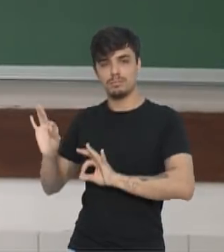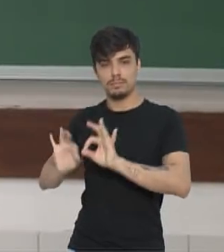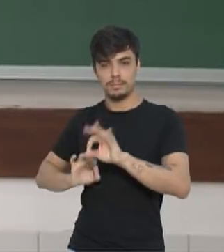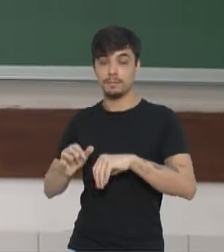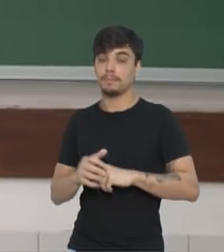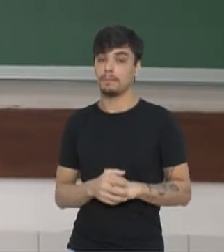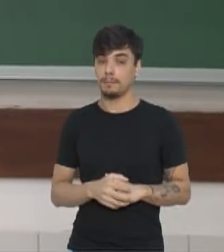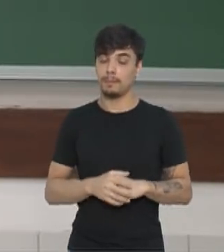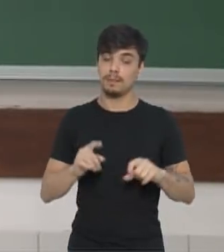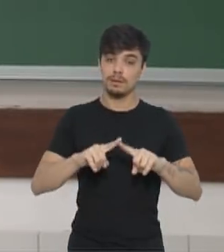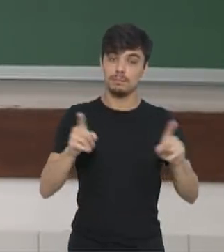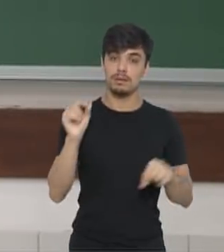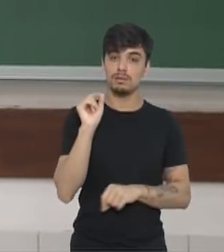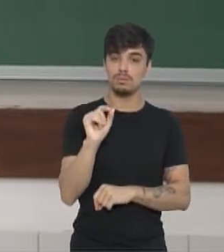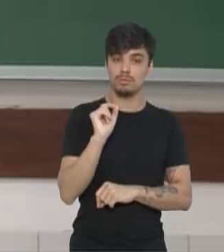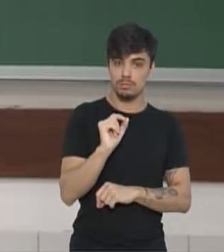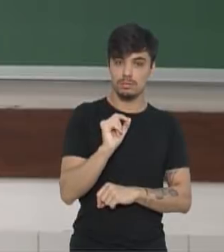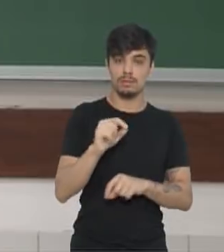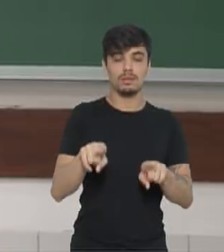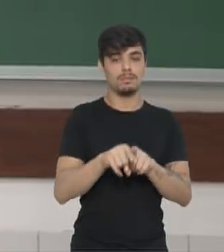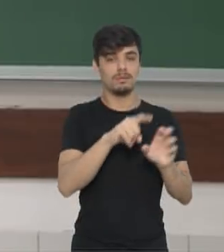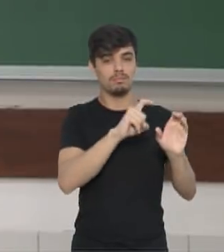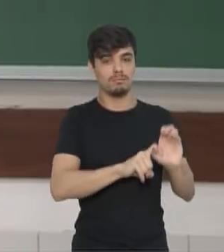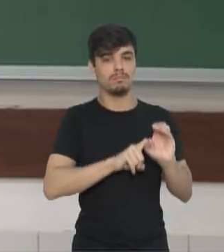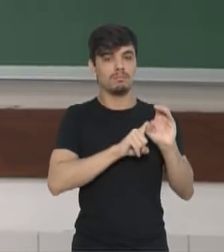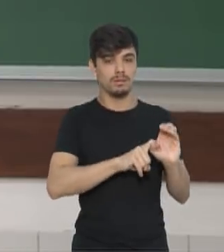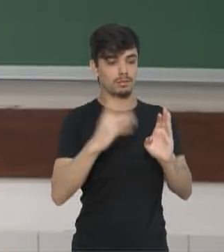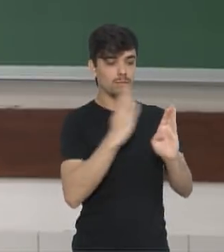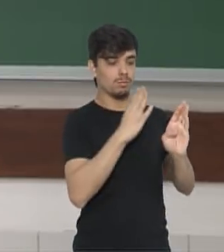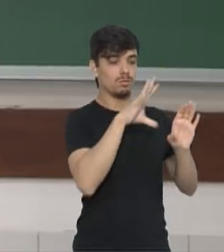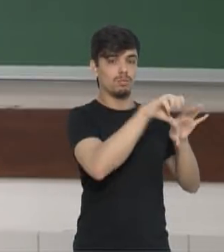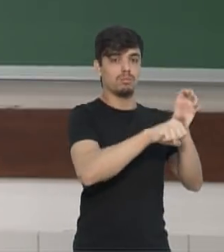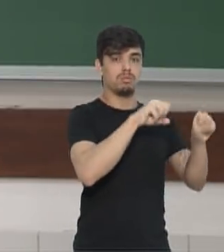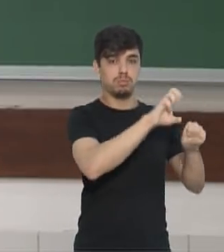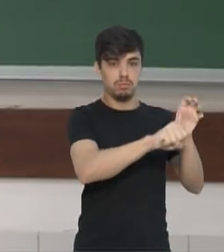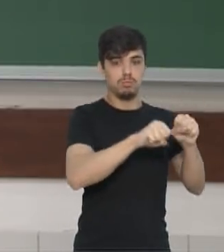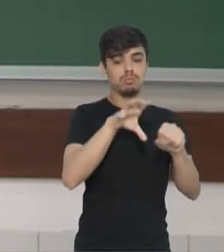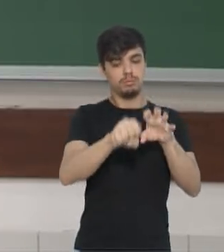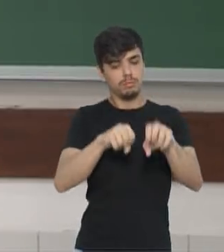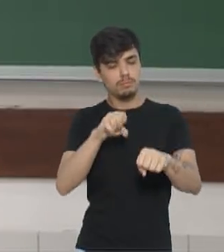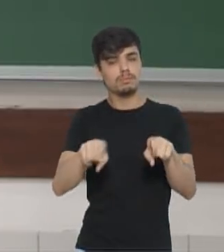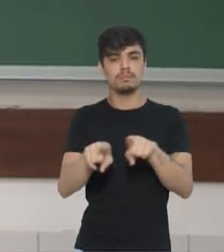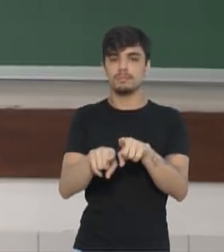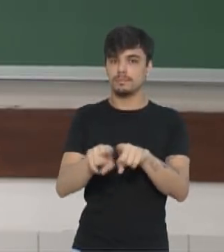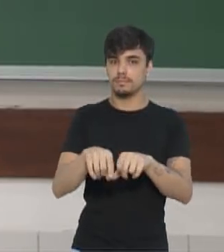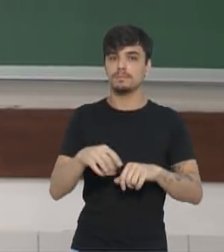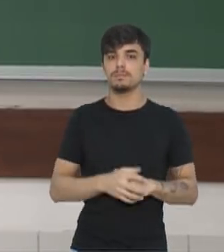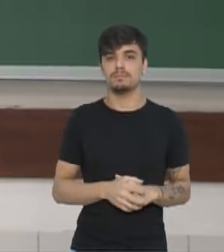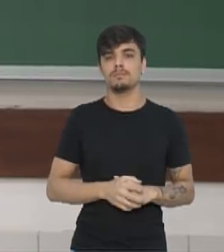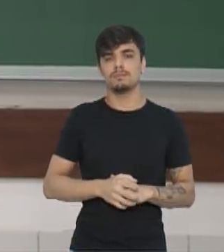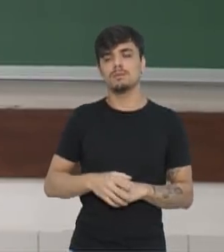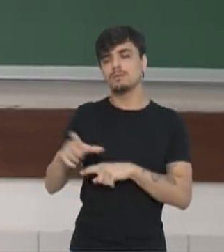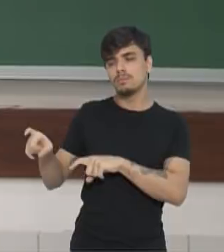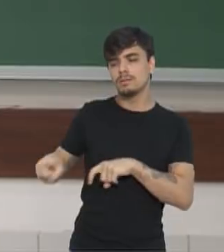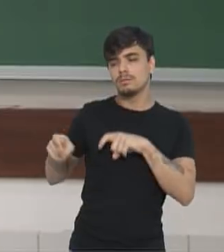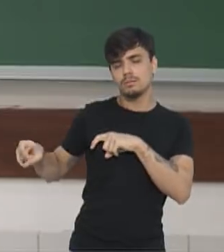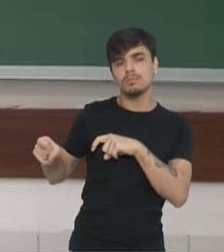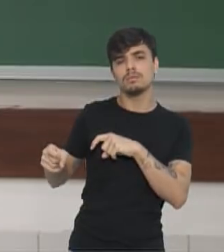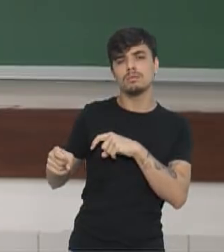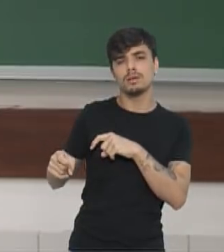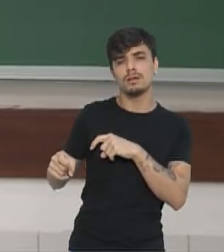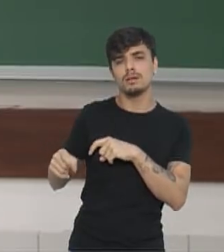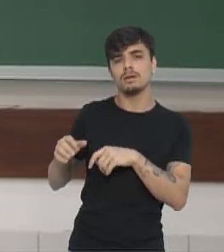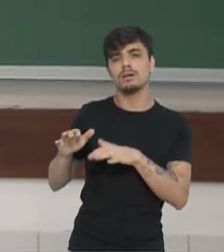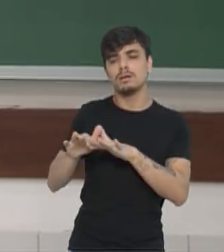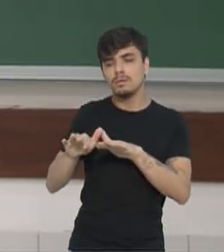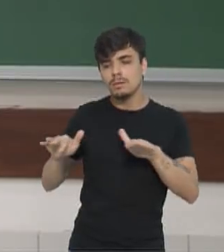desenvolvimento, porém eles ainda dependiam também da caça e da coleta. Por isso, não era uma agricultura muito estável, às vezes eles trocavam